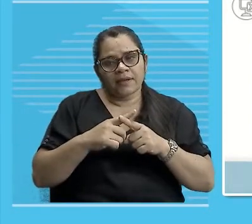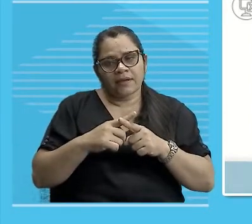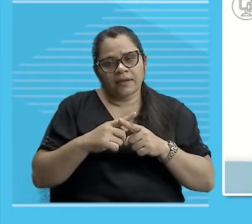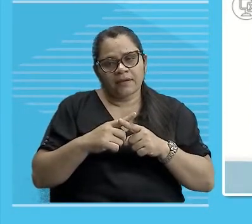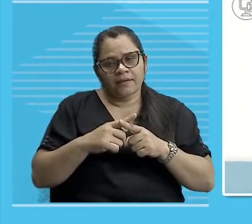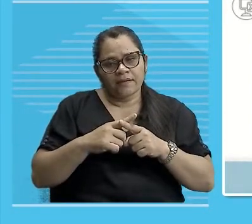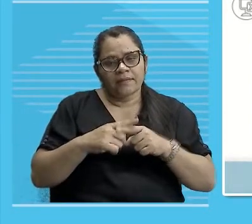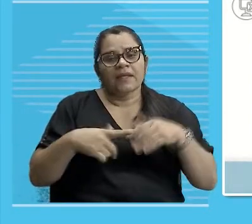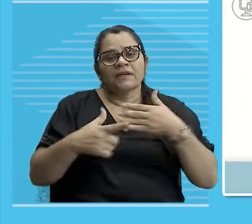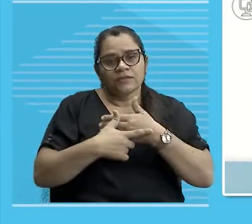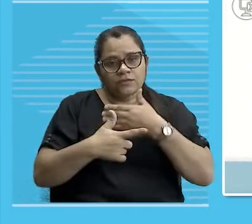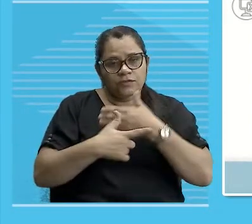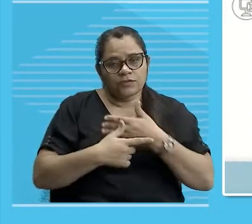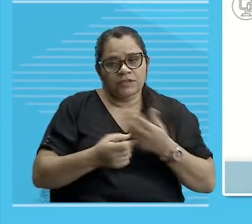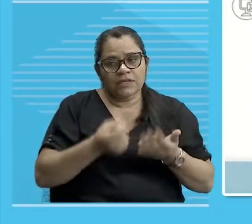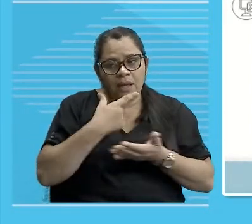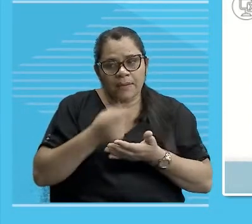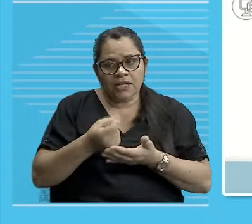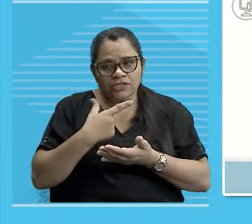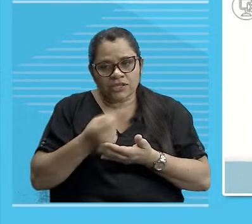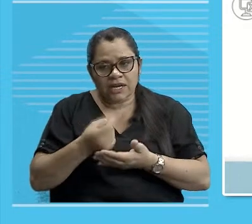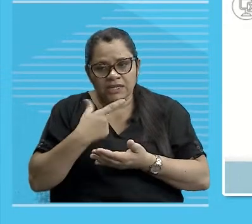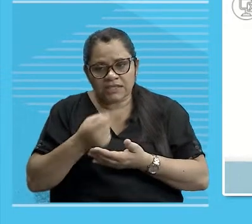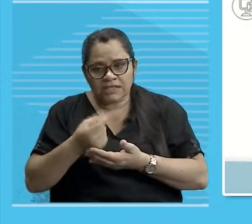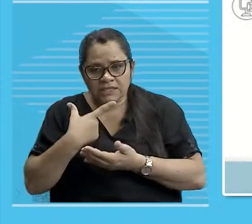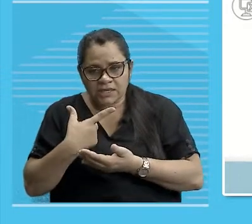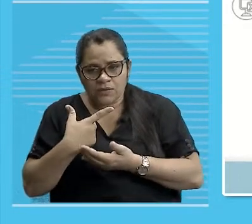essas funções.